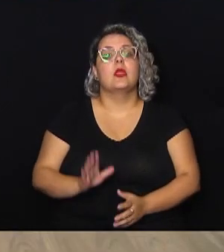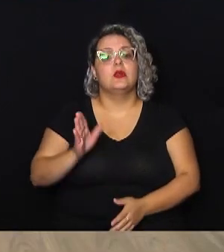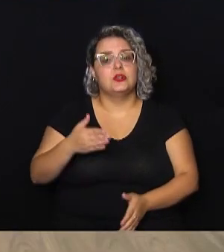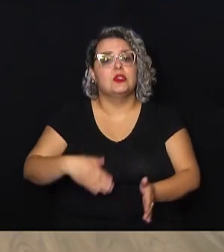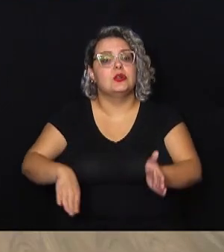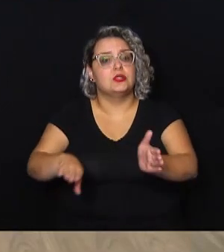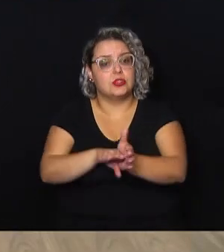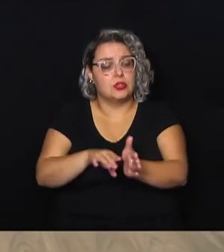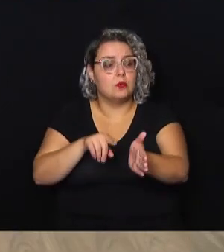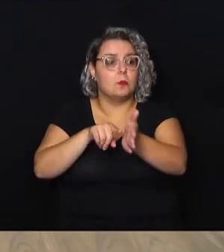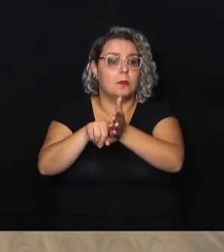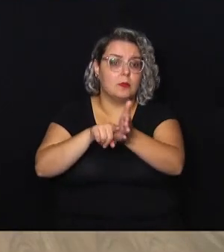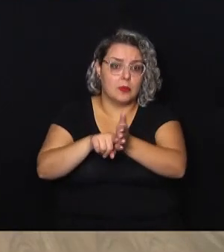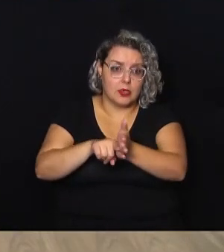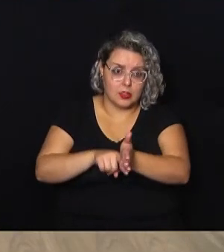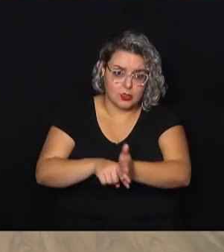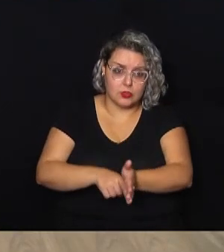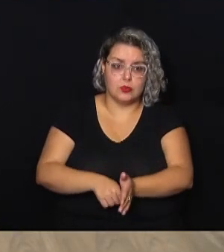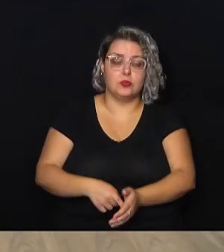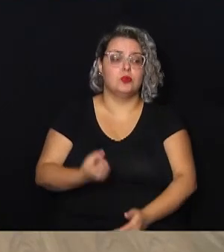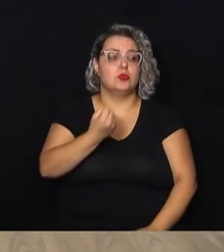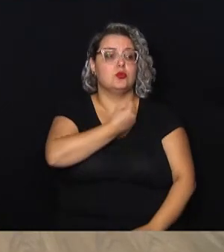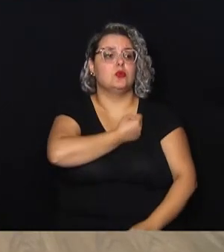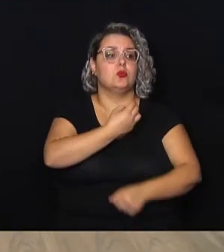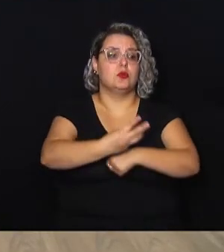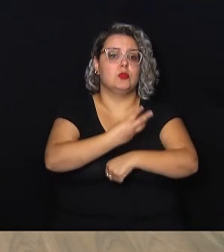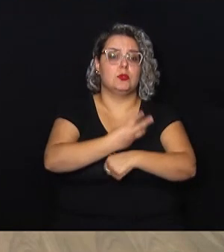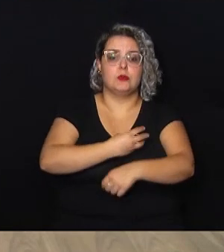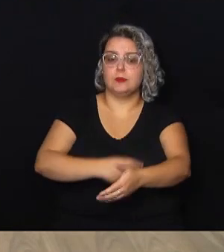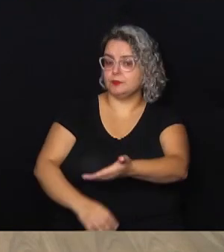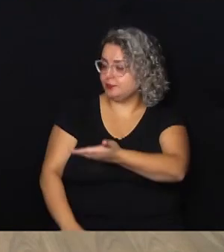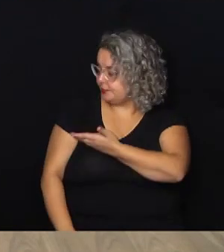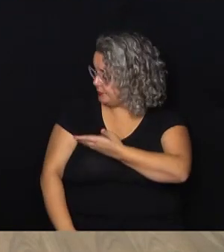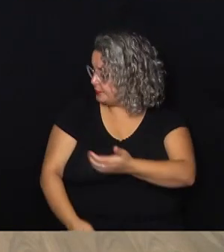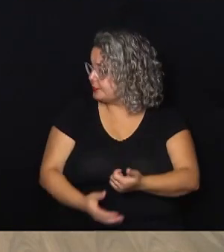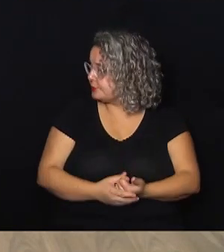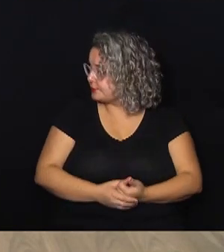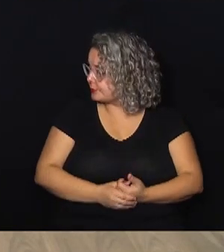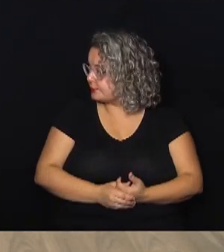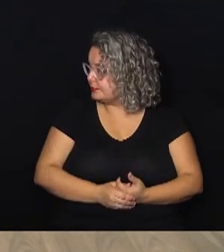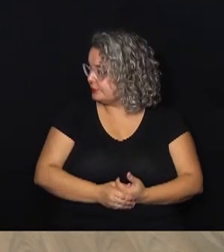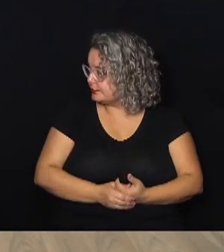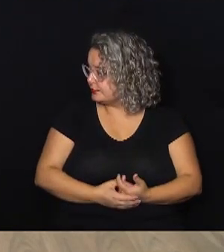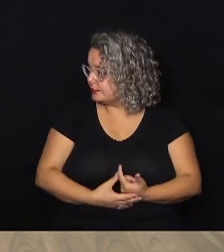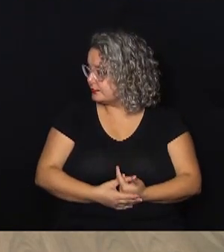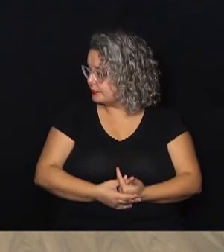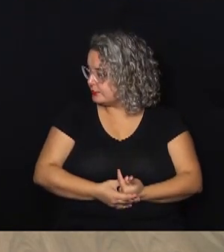chegando questionamentos aqui através do número do nosso WhatsApp, 19 é o nosso DDD,